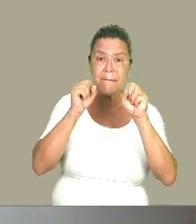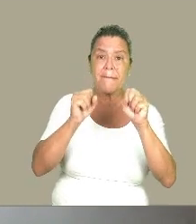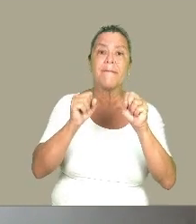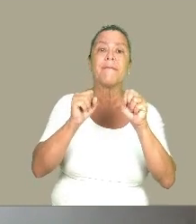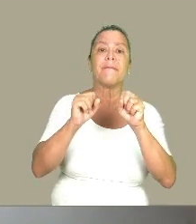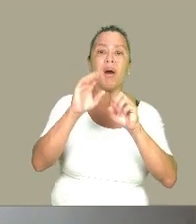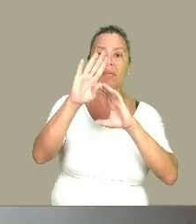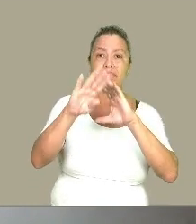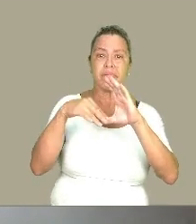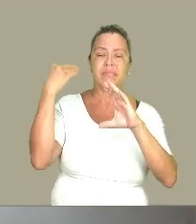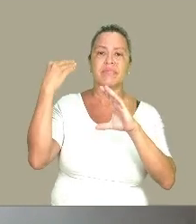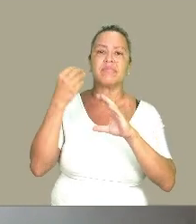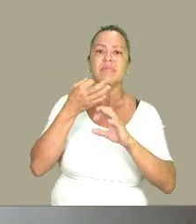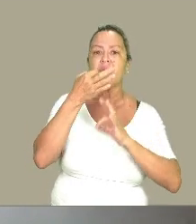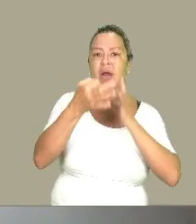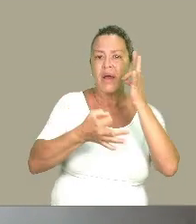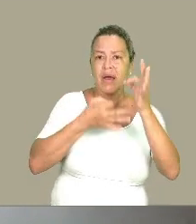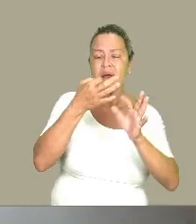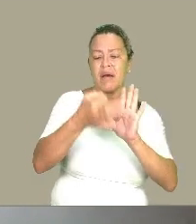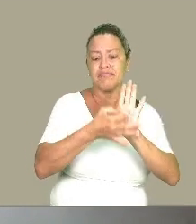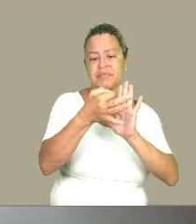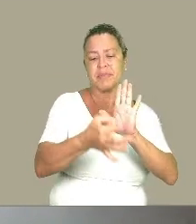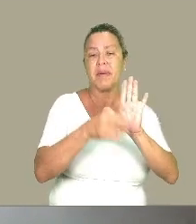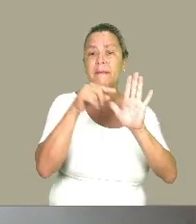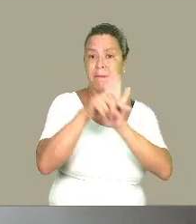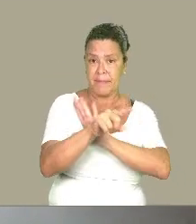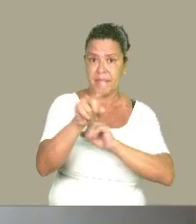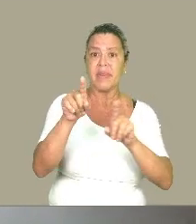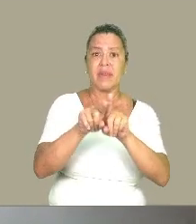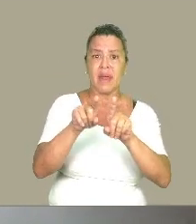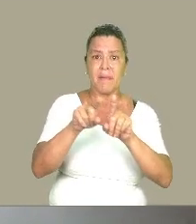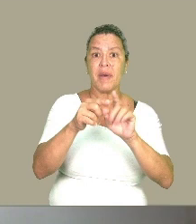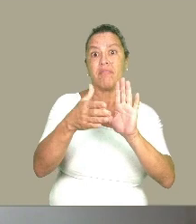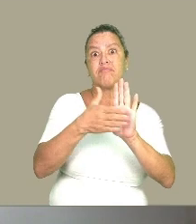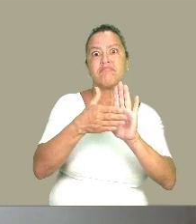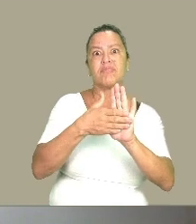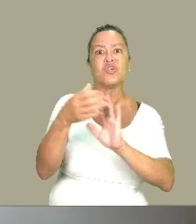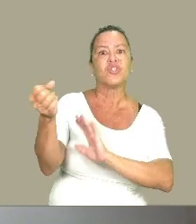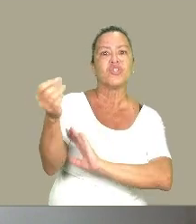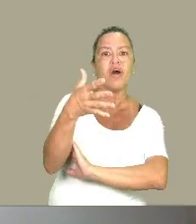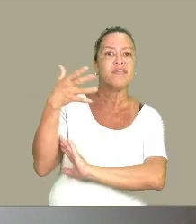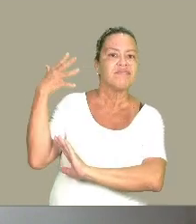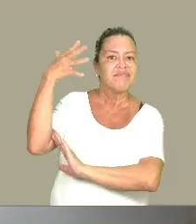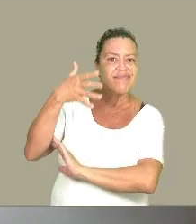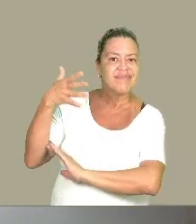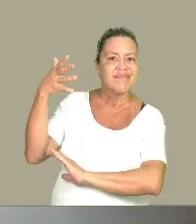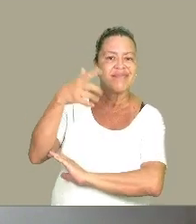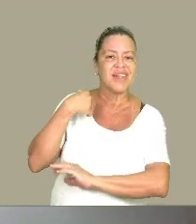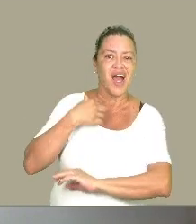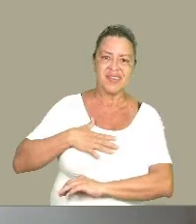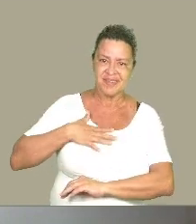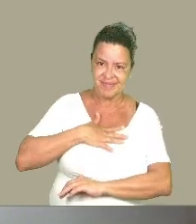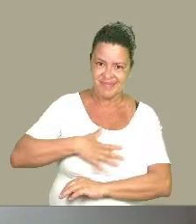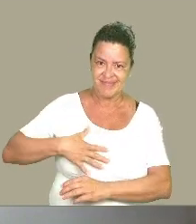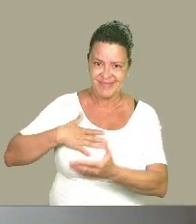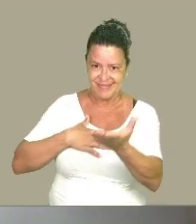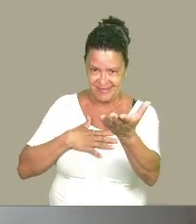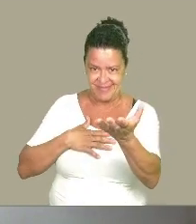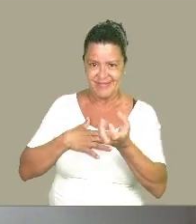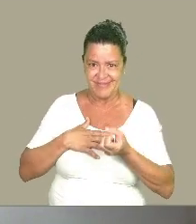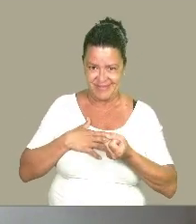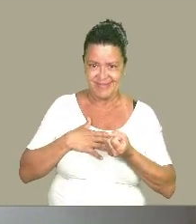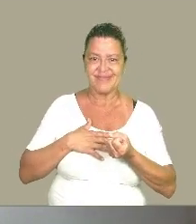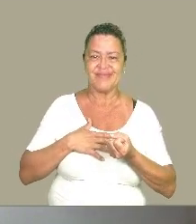seus comentários, enviar suas perguntas, propor novas palestras, e estaremos muito satisfeitos em